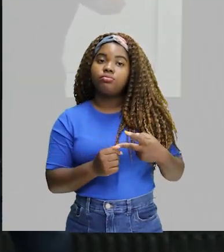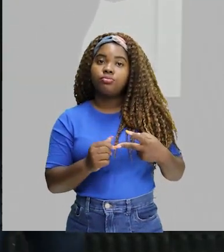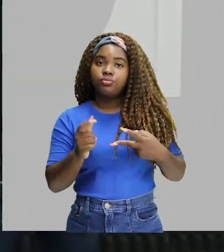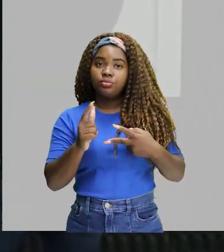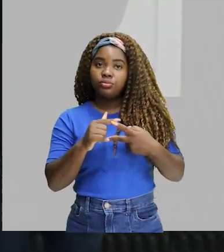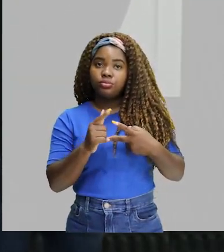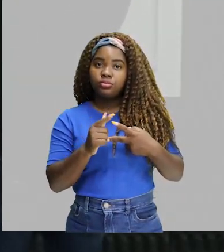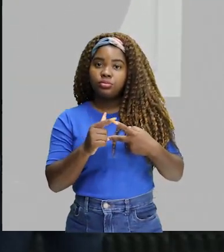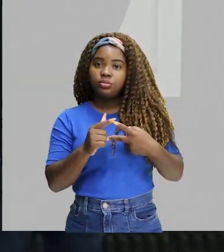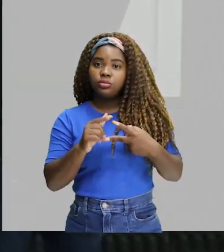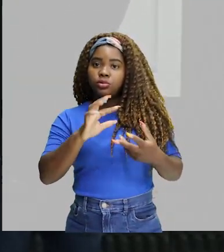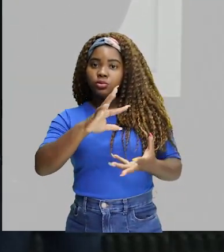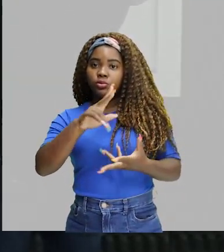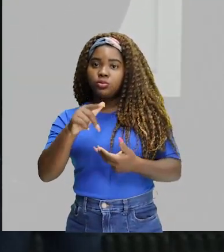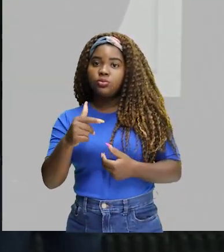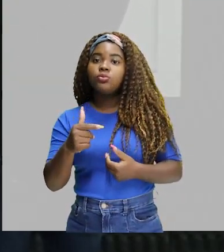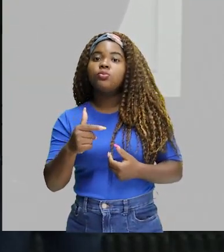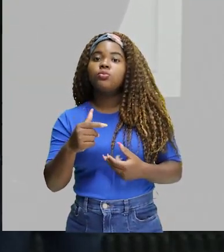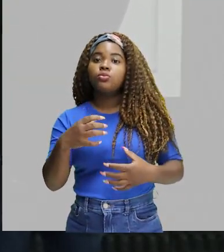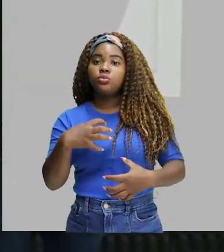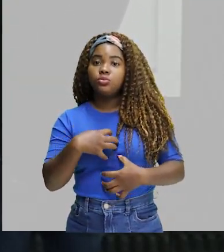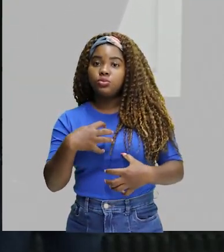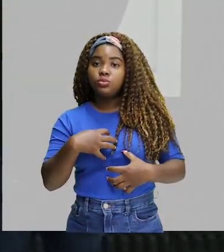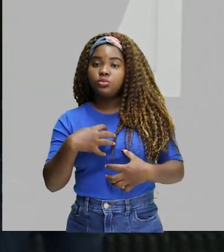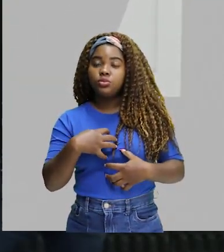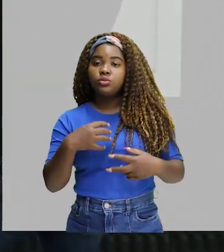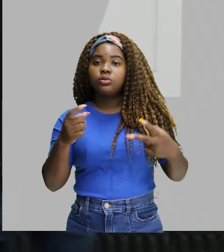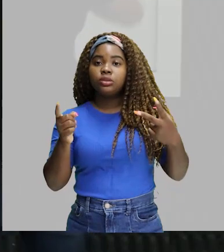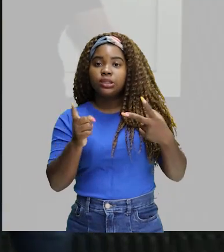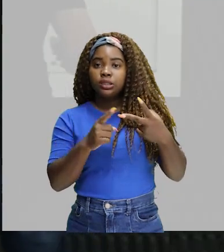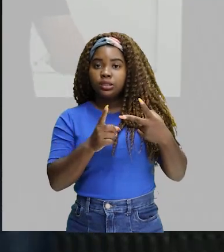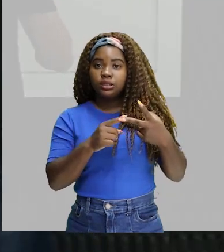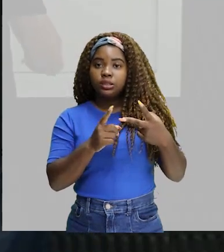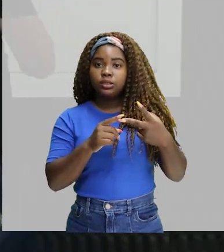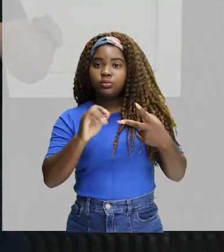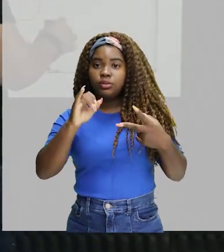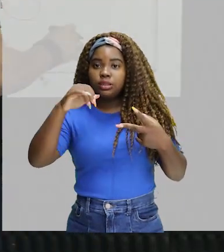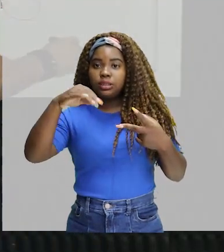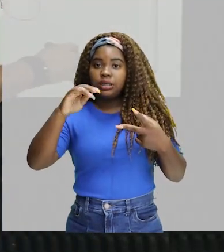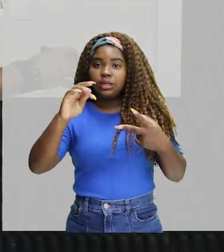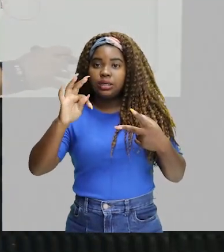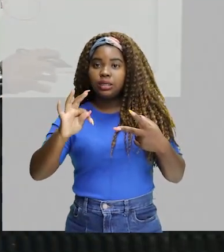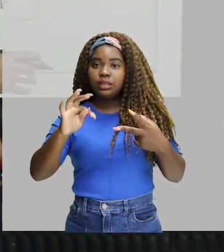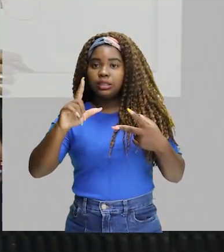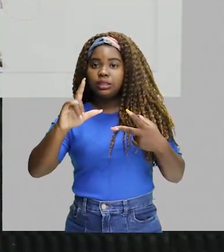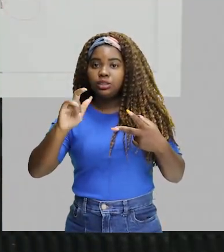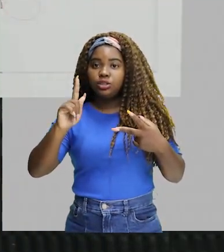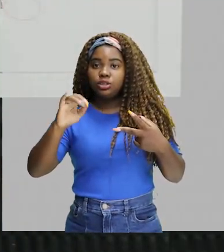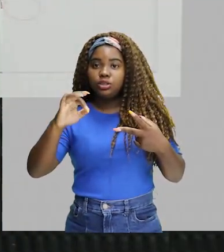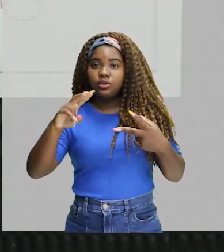A saída do mundo sensível para o mundo inteligível, como é que ela é chamada?